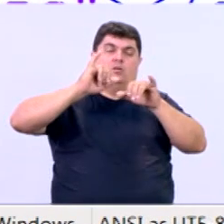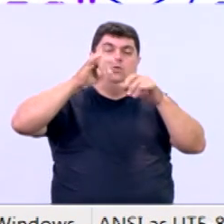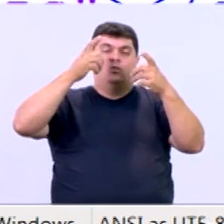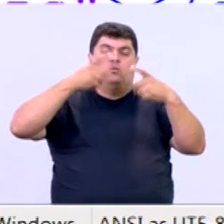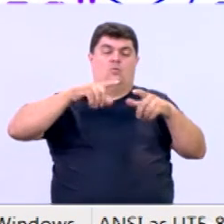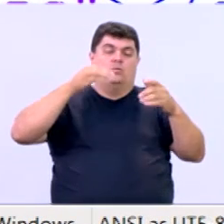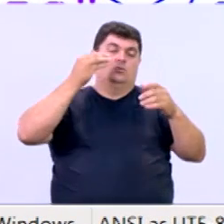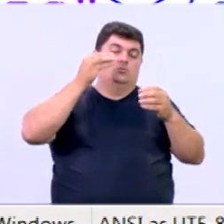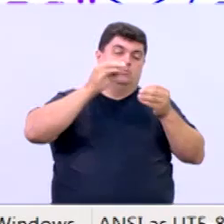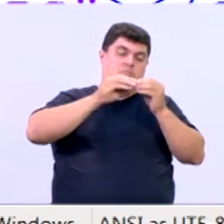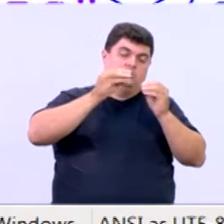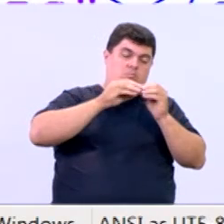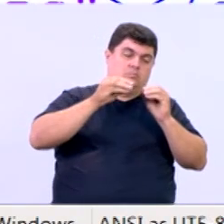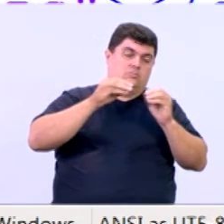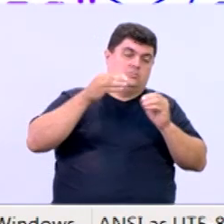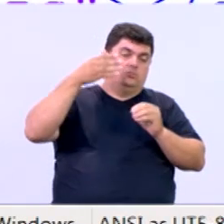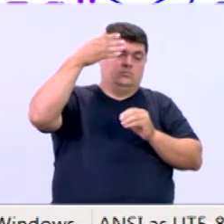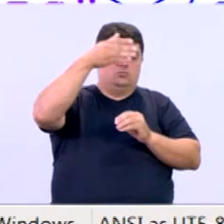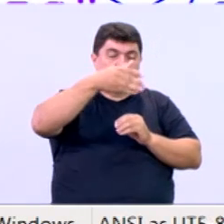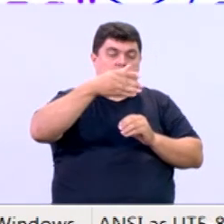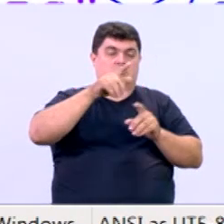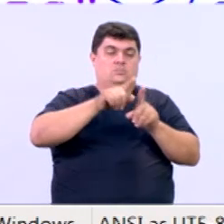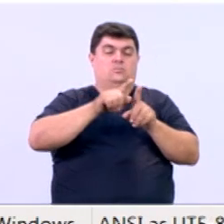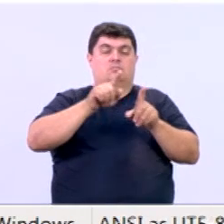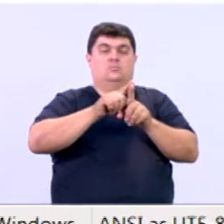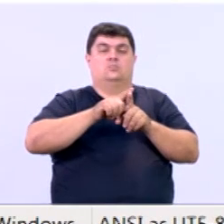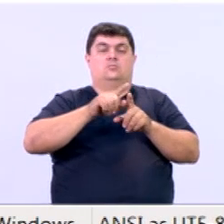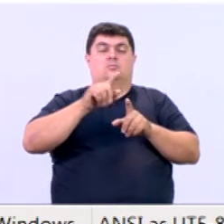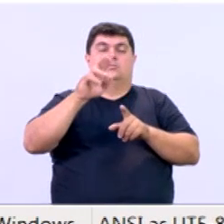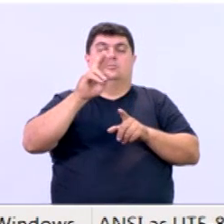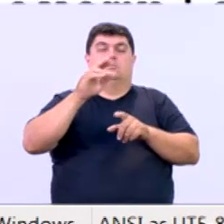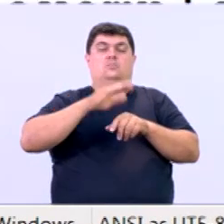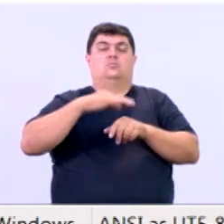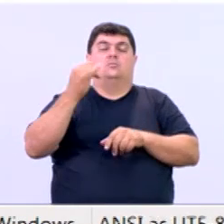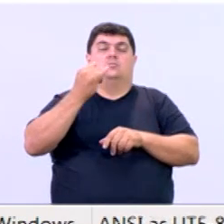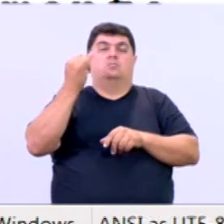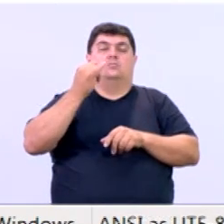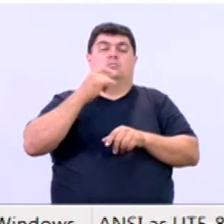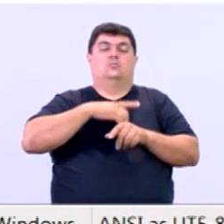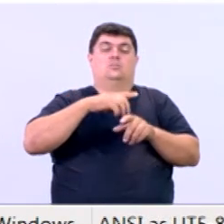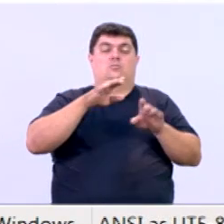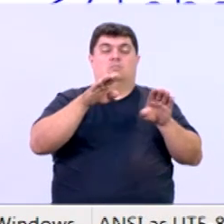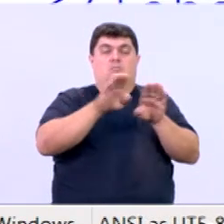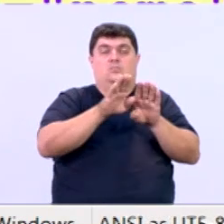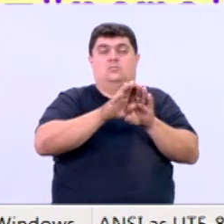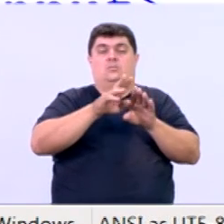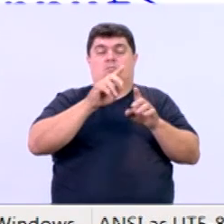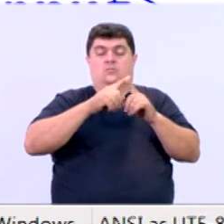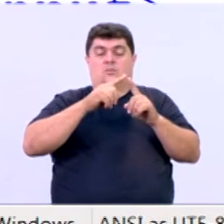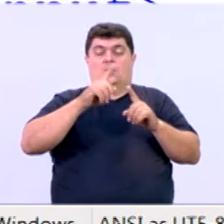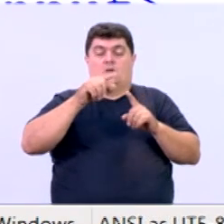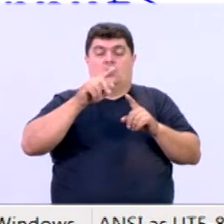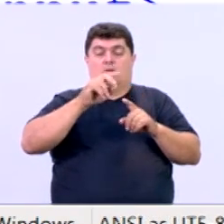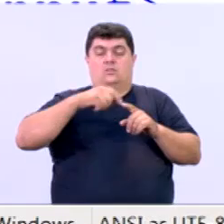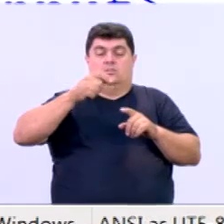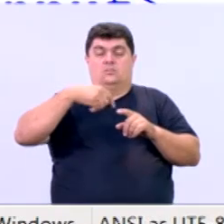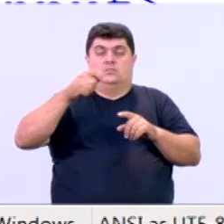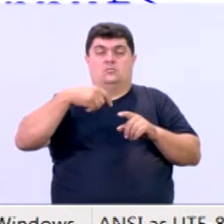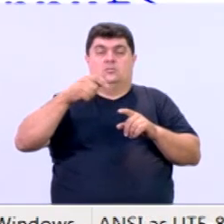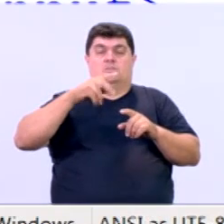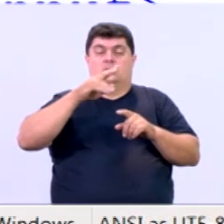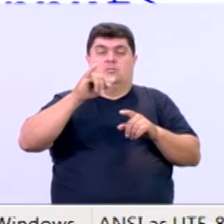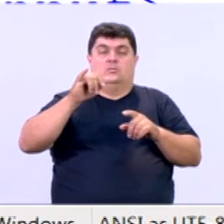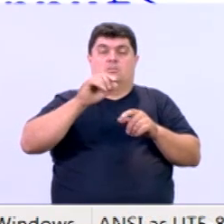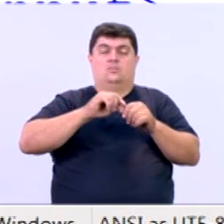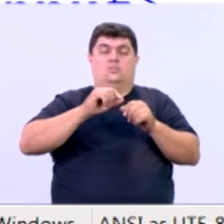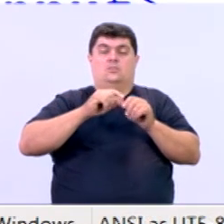informações para o navegador sobre essa página, e o corpo, que é onde eu escrevo o que propriamente vai